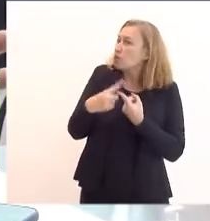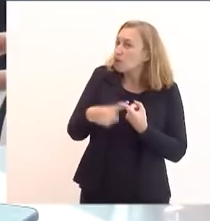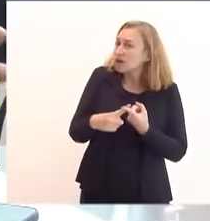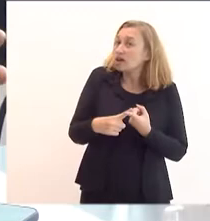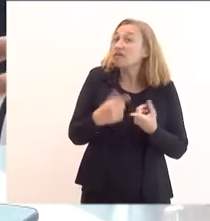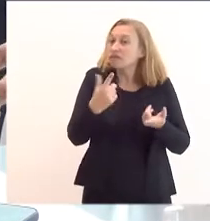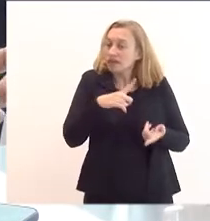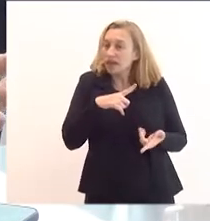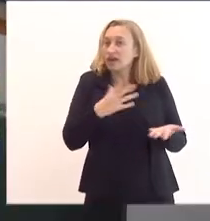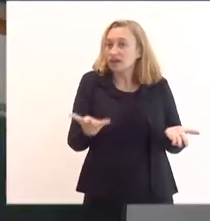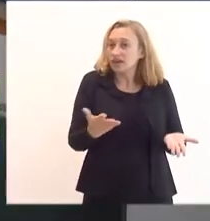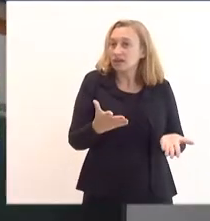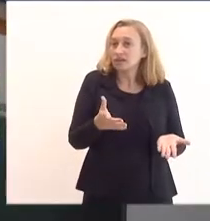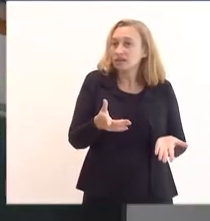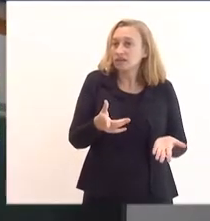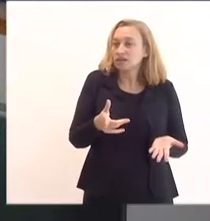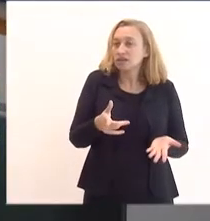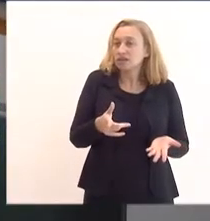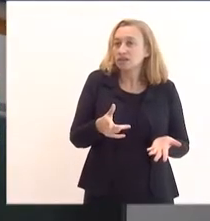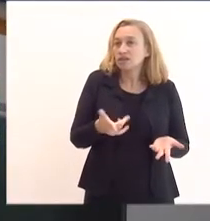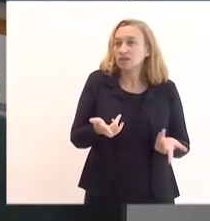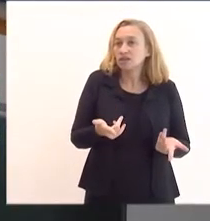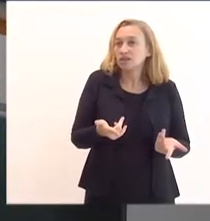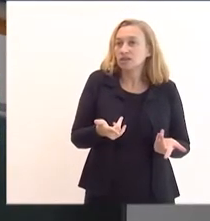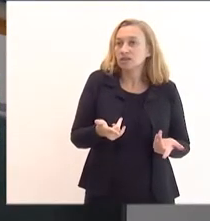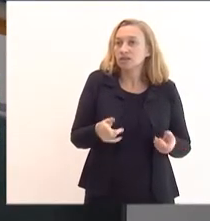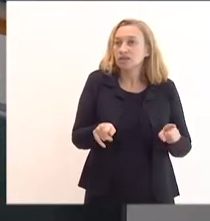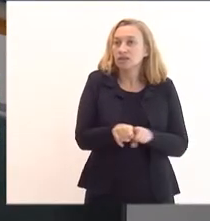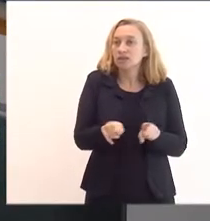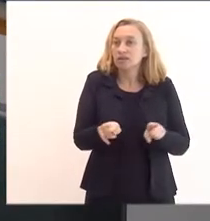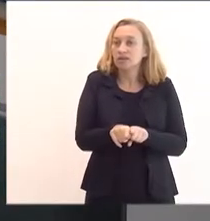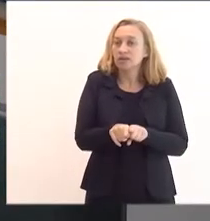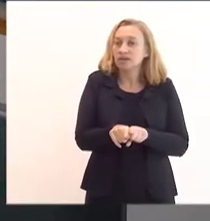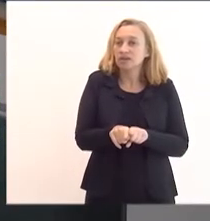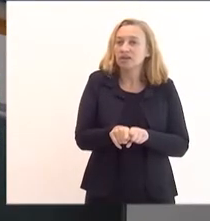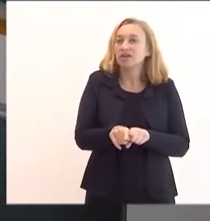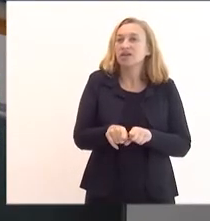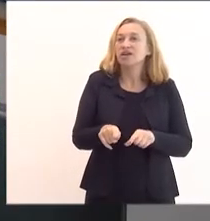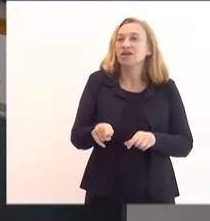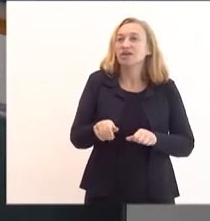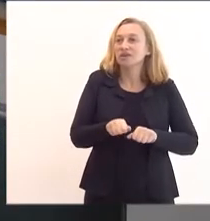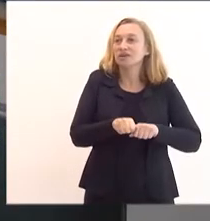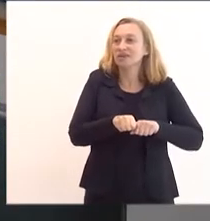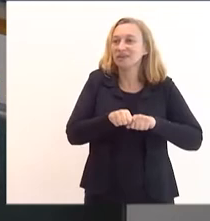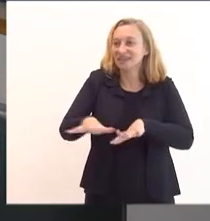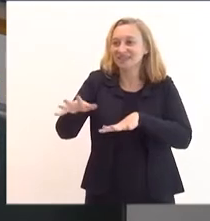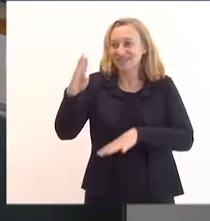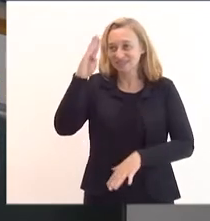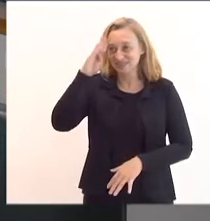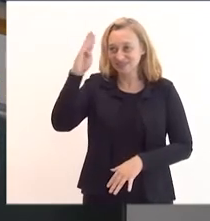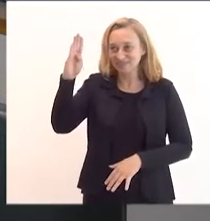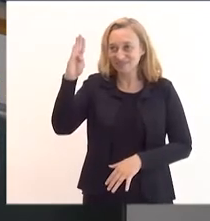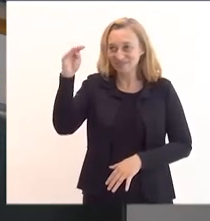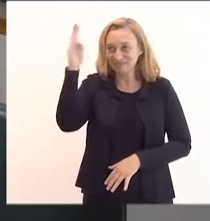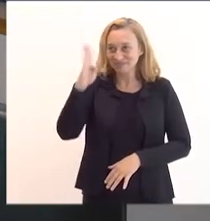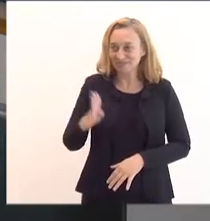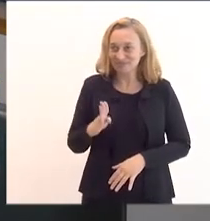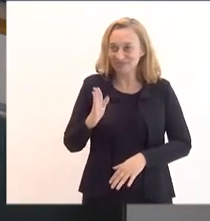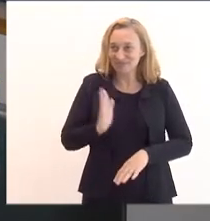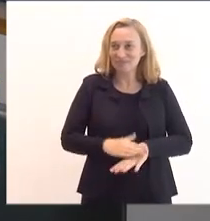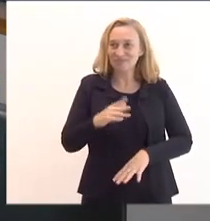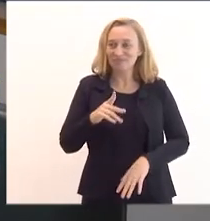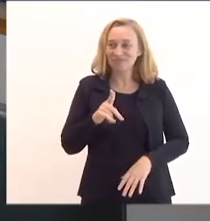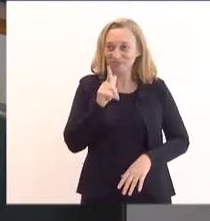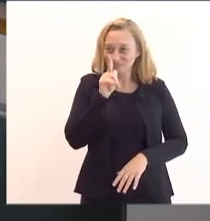isso. E também para o aumento da potência, no caso do Exército Brasileiro. Né? É. Mais potente. O que demonstra um contrassenso. O deputado Mim quer distribuir cannabis,